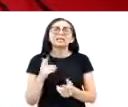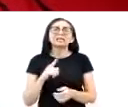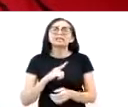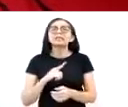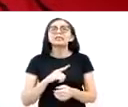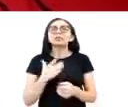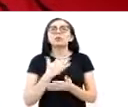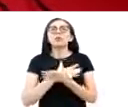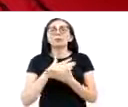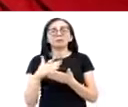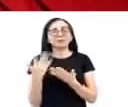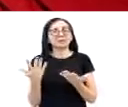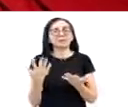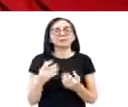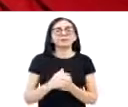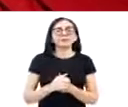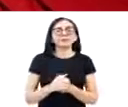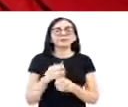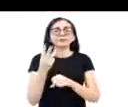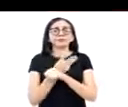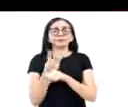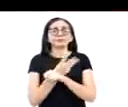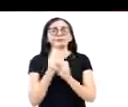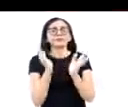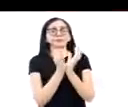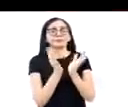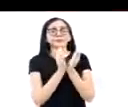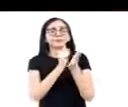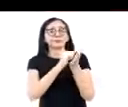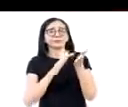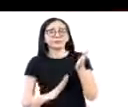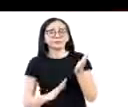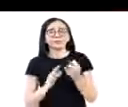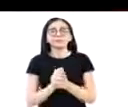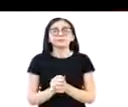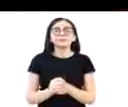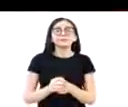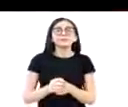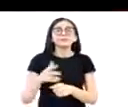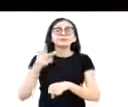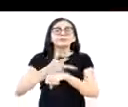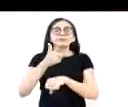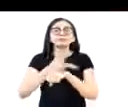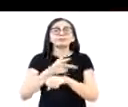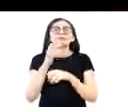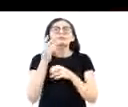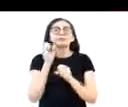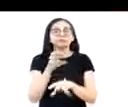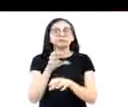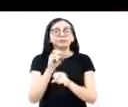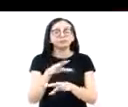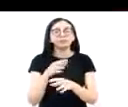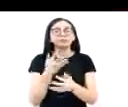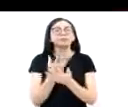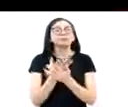online, atividades em grupo de WhatsApp, videoaulas, e aquilo tudo